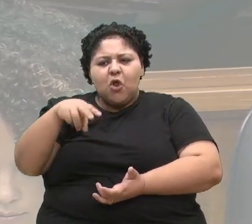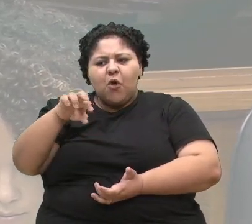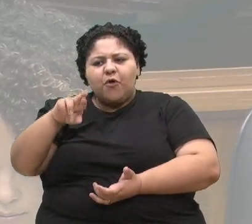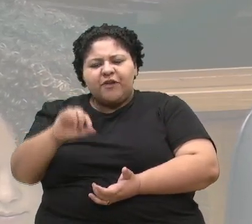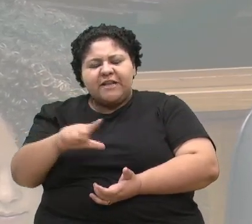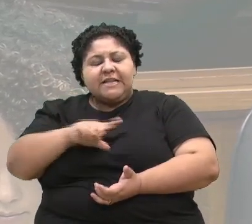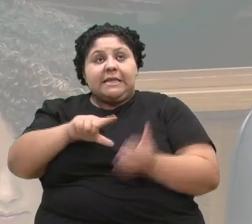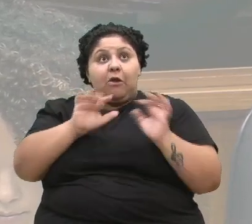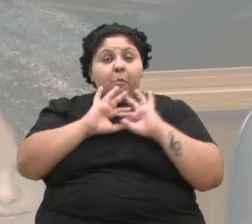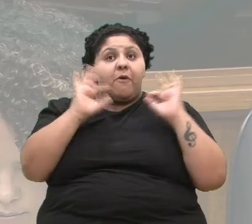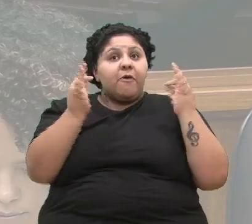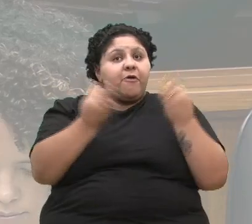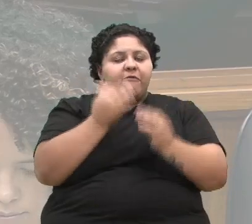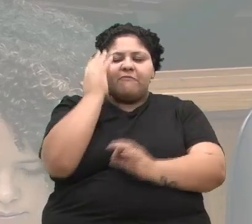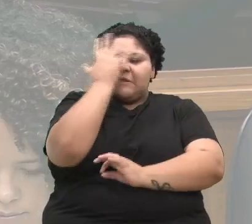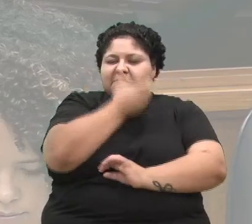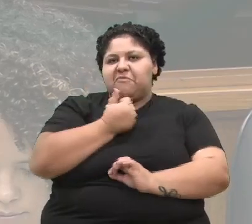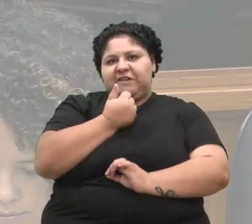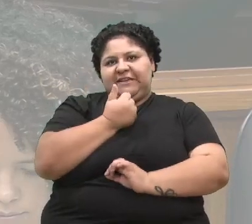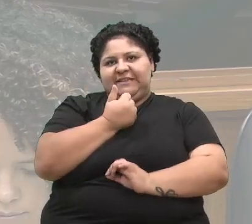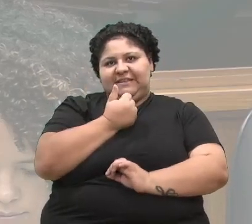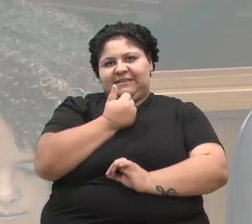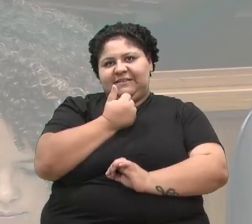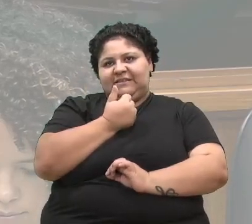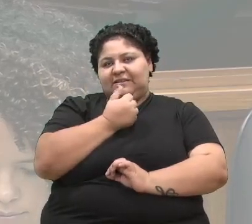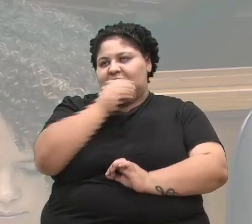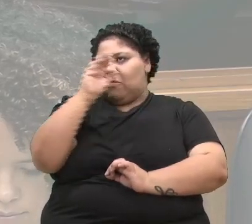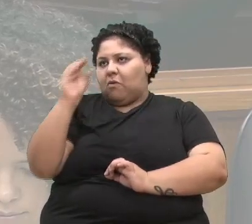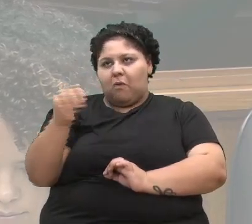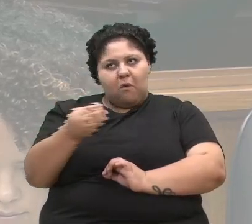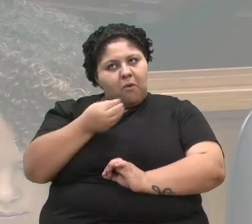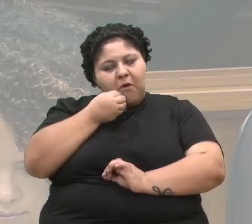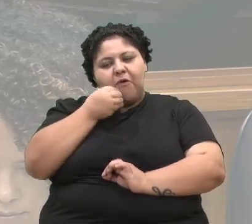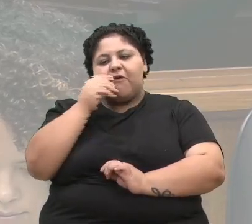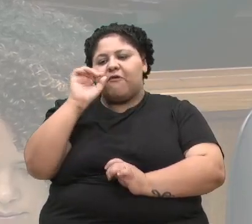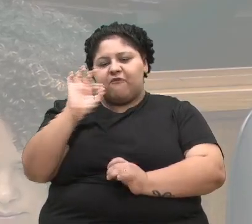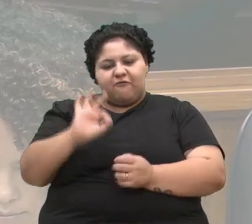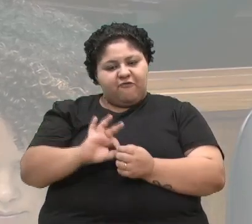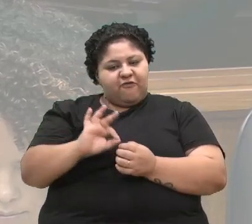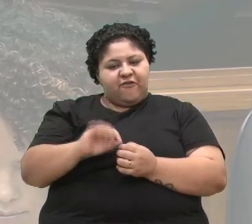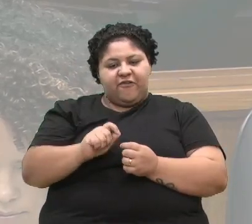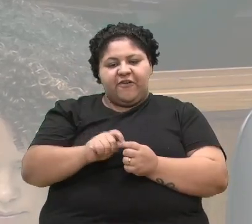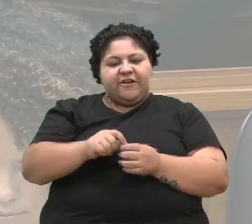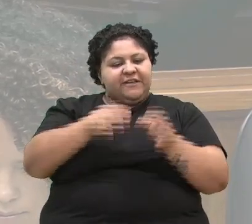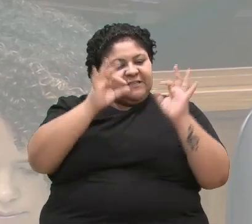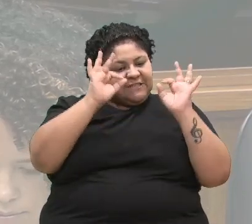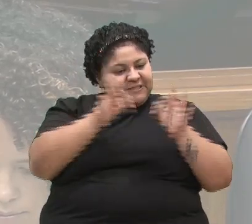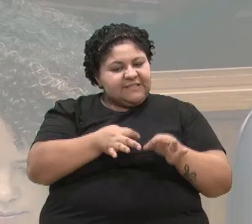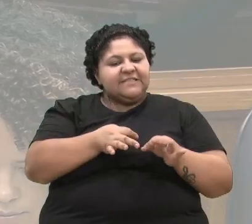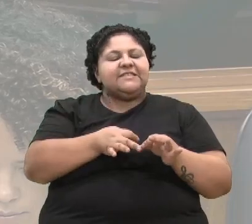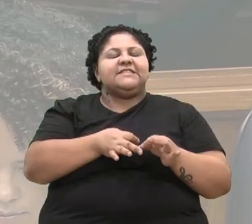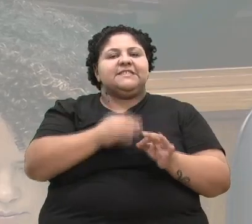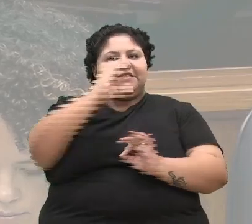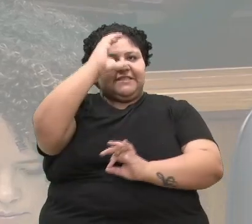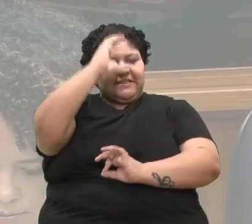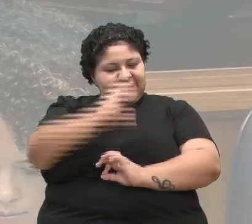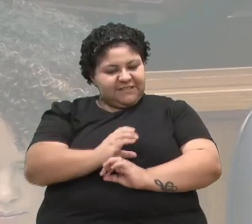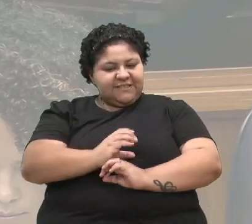uma família muito bonita. Então, certamente faz jus a se tornar